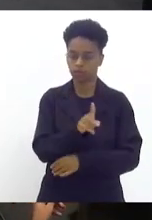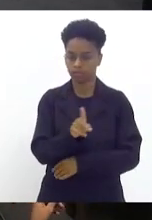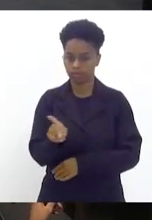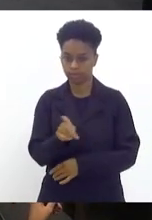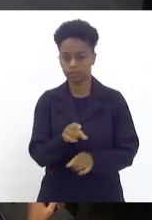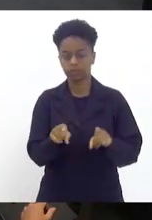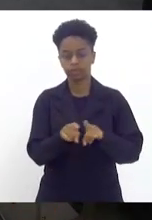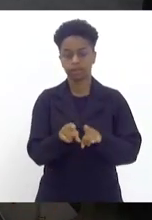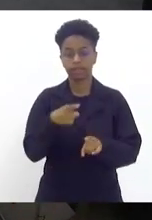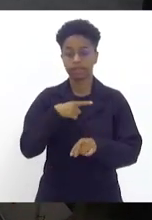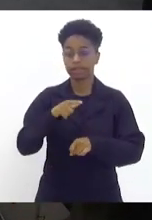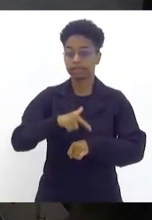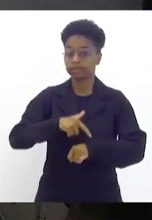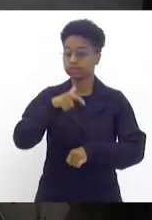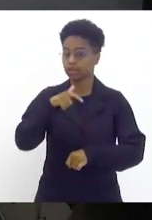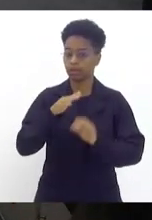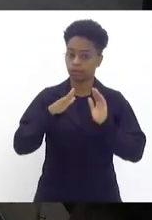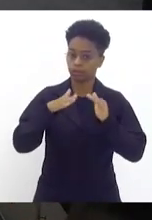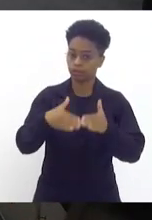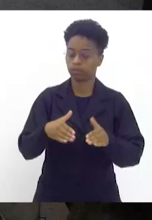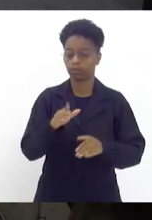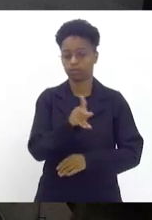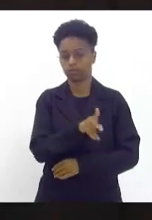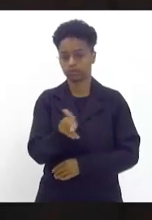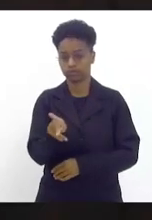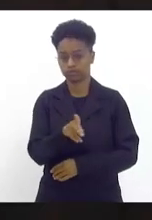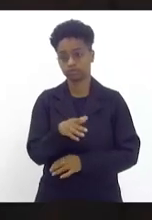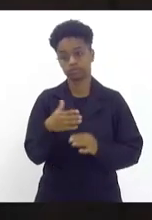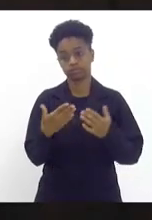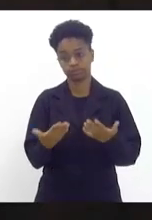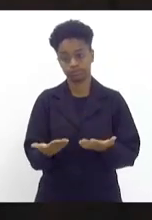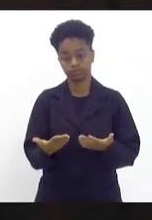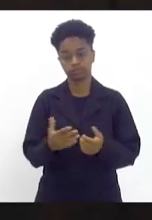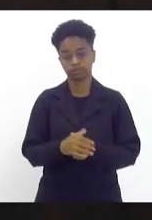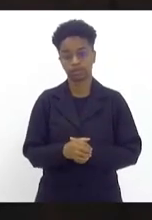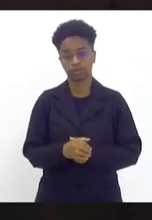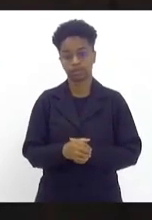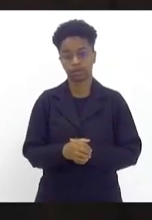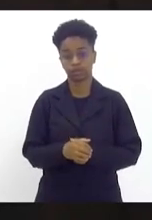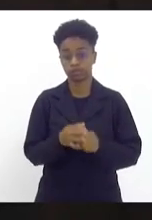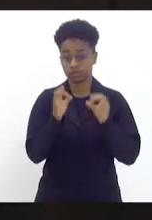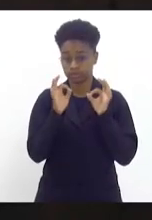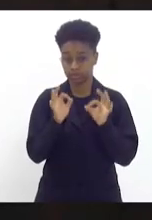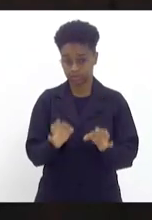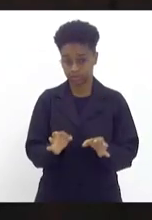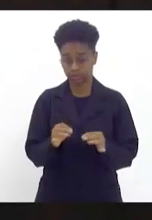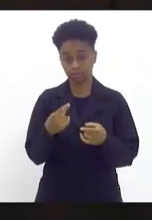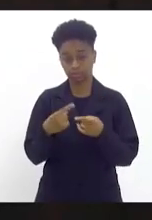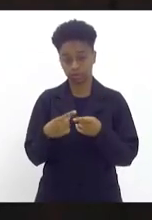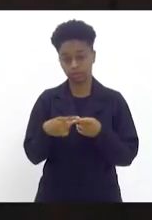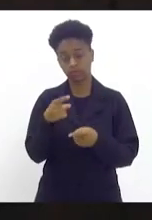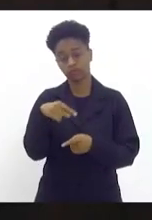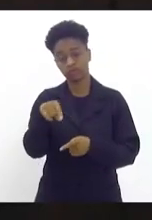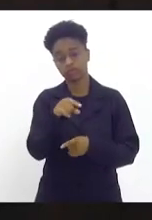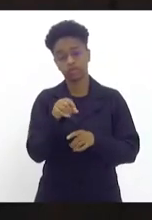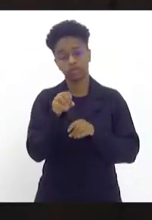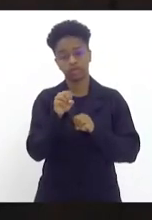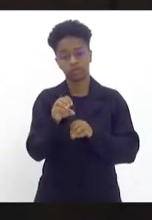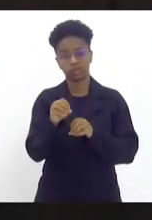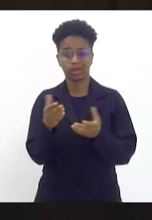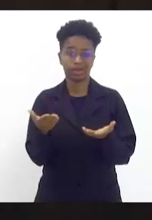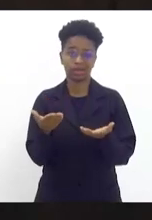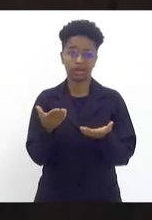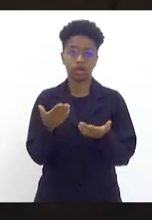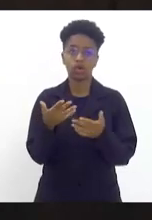tendo tempo para esse professor. Então, o ideal, né, porque você vai educar... Ah, não, Adriana,